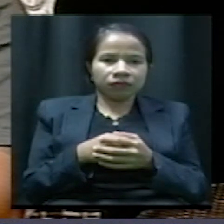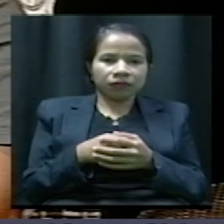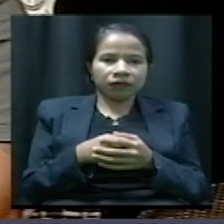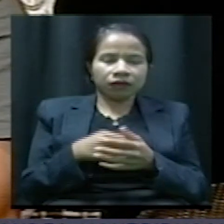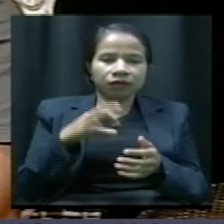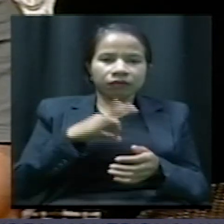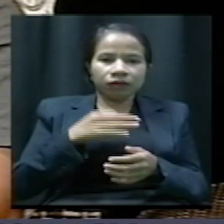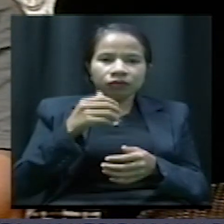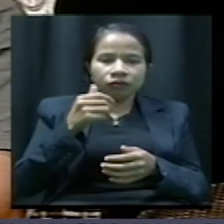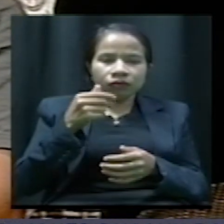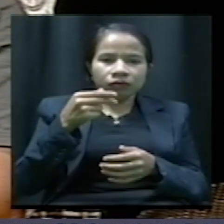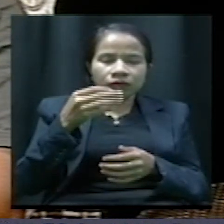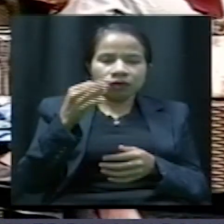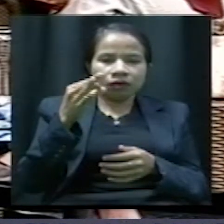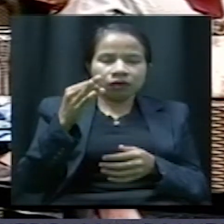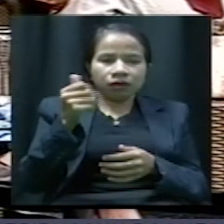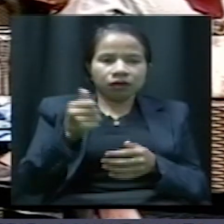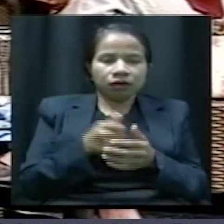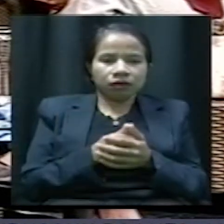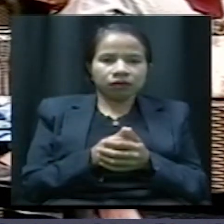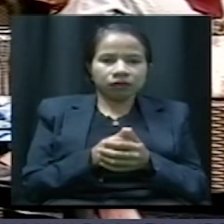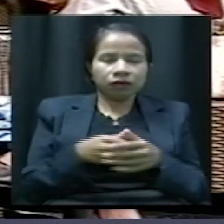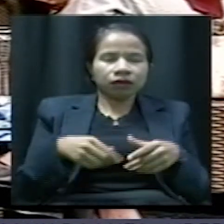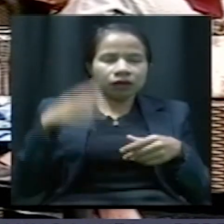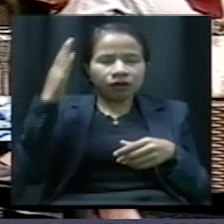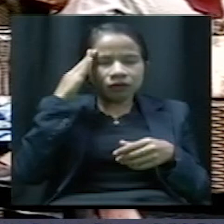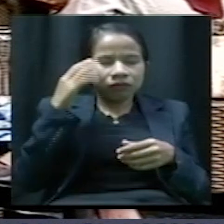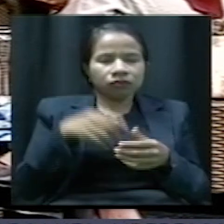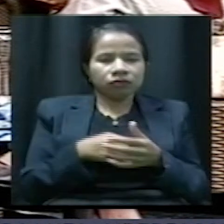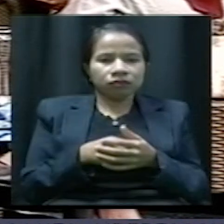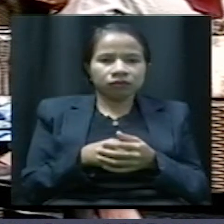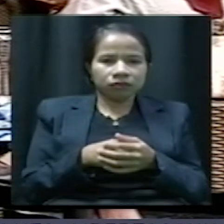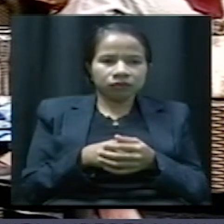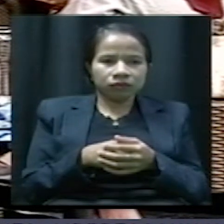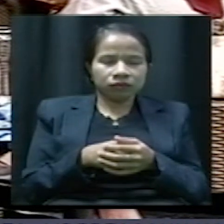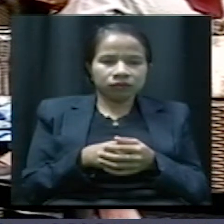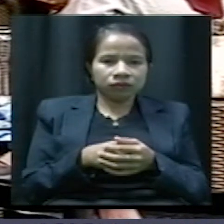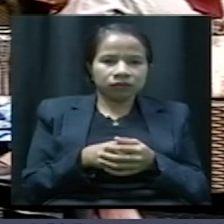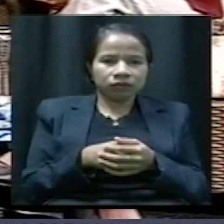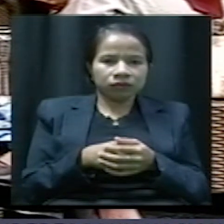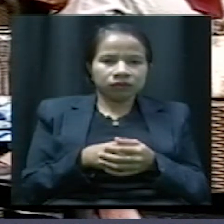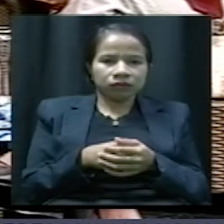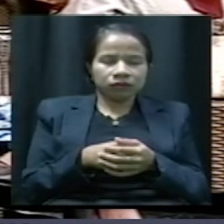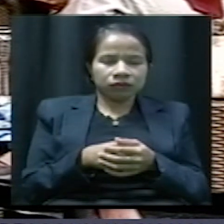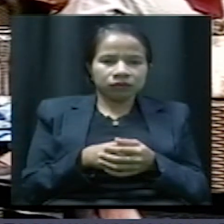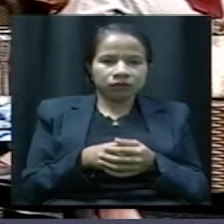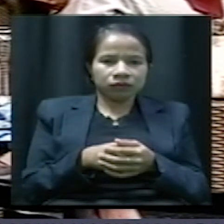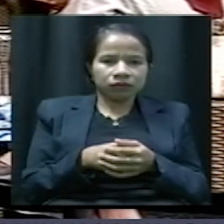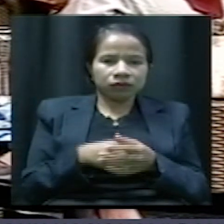agora nia sa exemplo ira dia servisi neba ne encoraja tebes nebe hafila fale bait ne papel